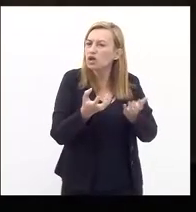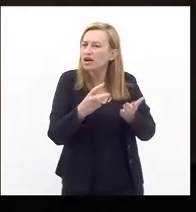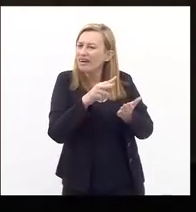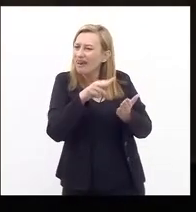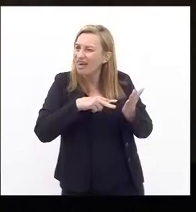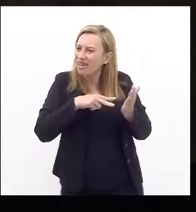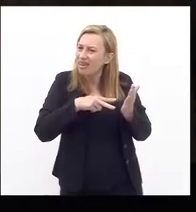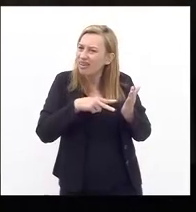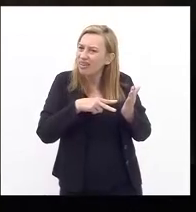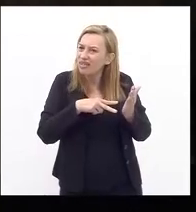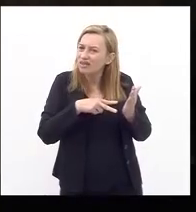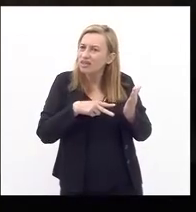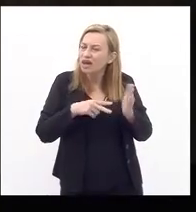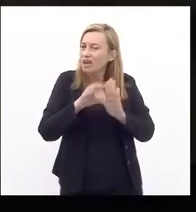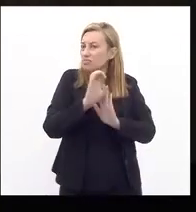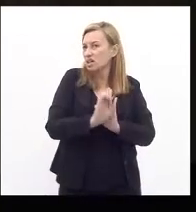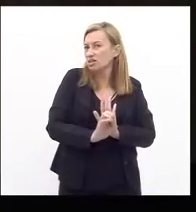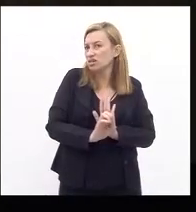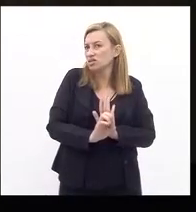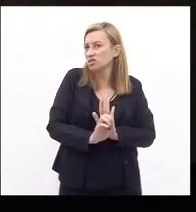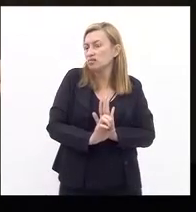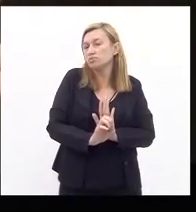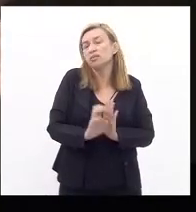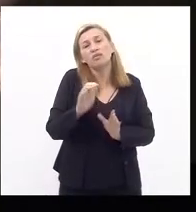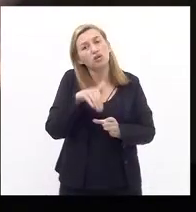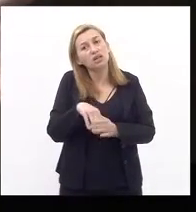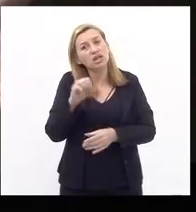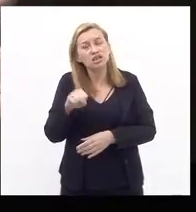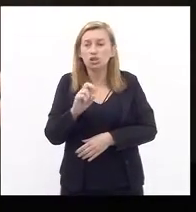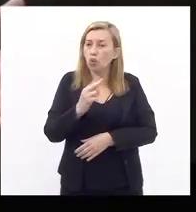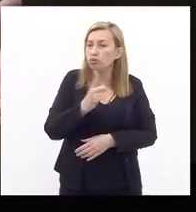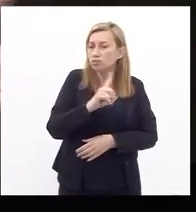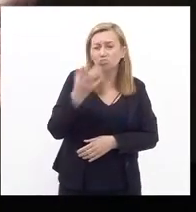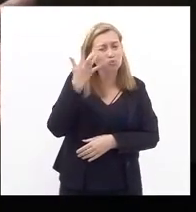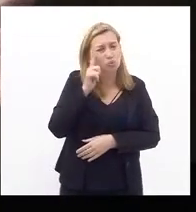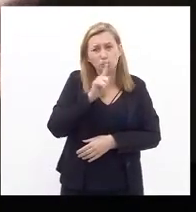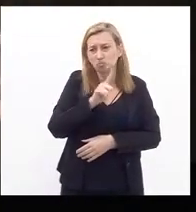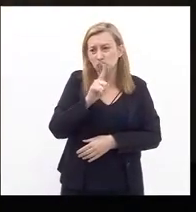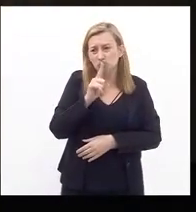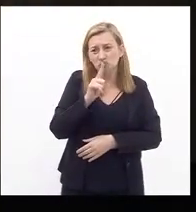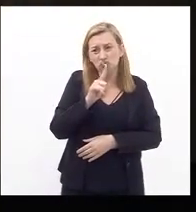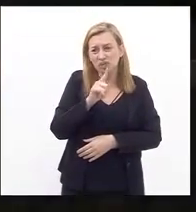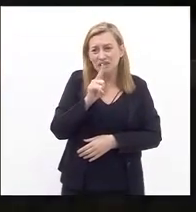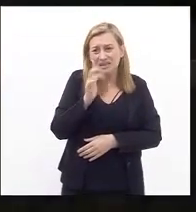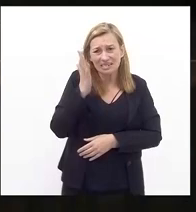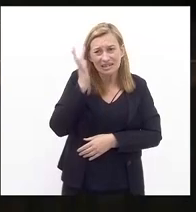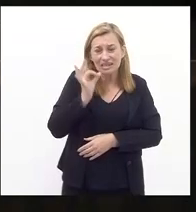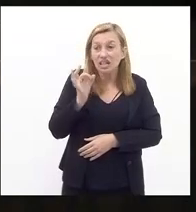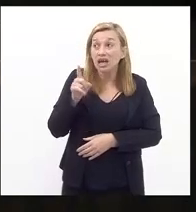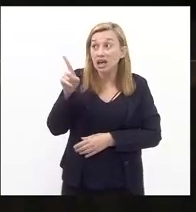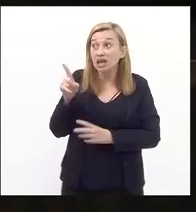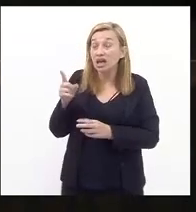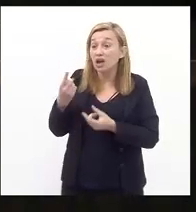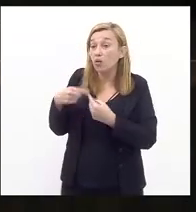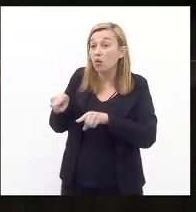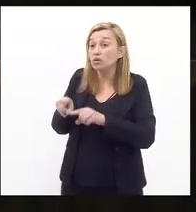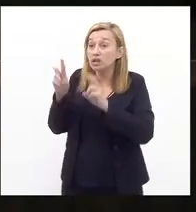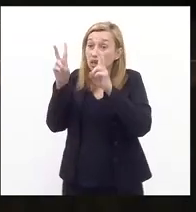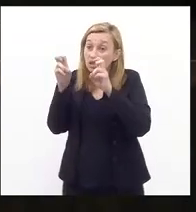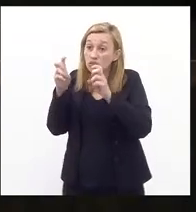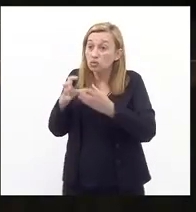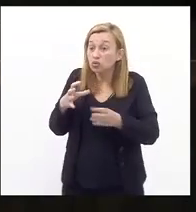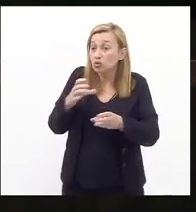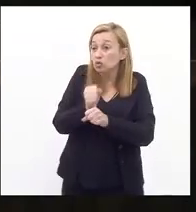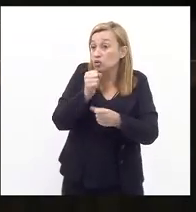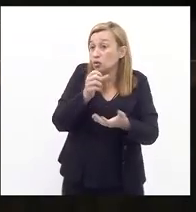ler a emenda para mim votar sim ou não porque eu não consegui entender ele é contra aquela questão dos